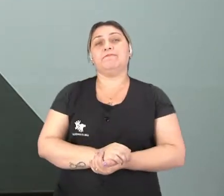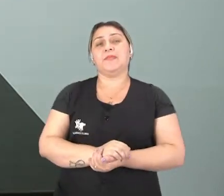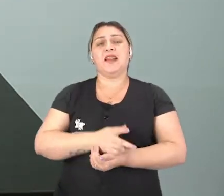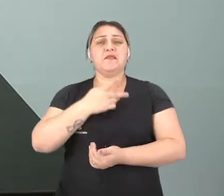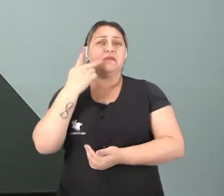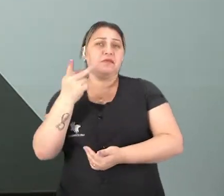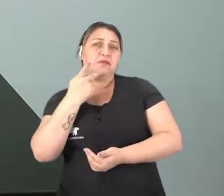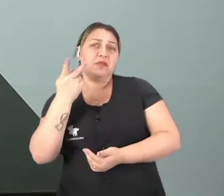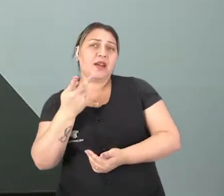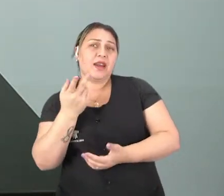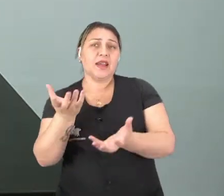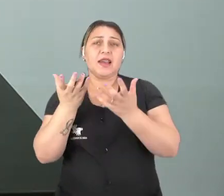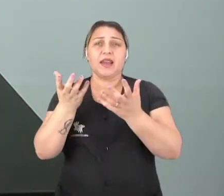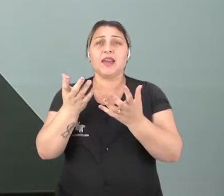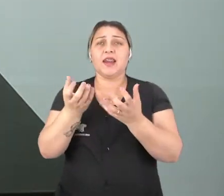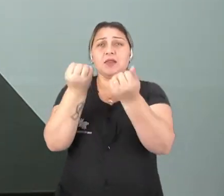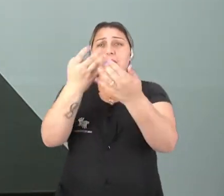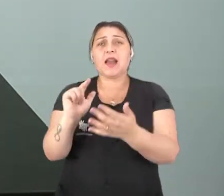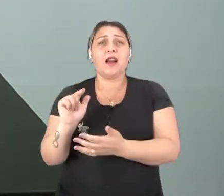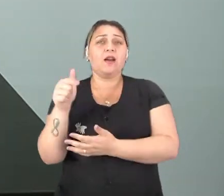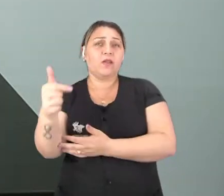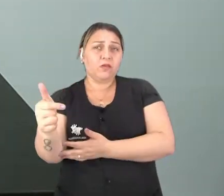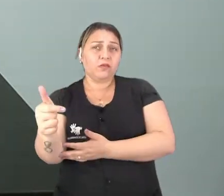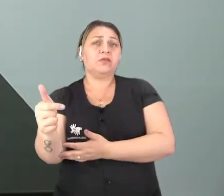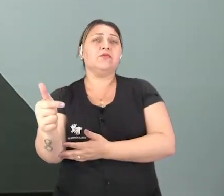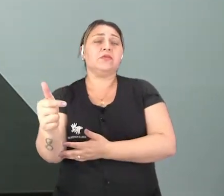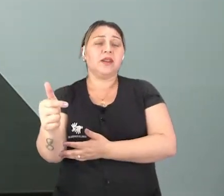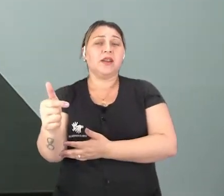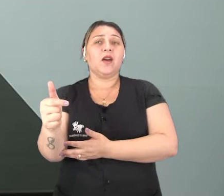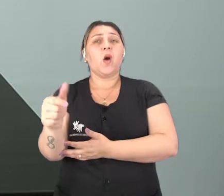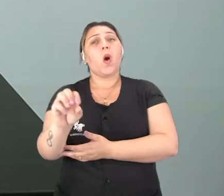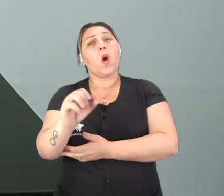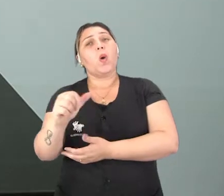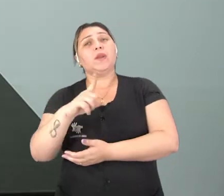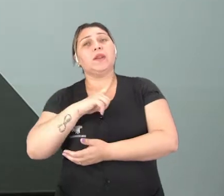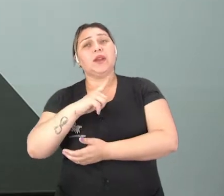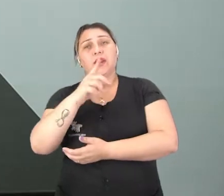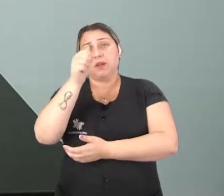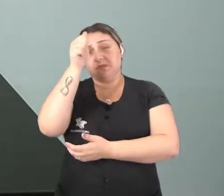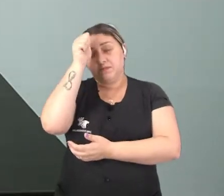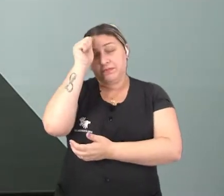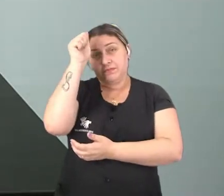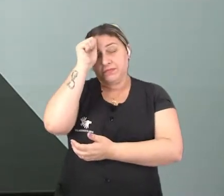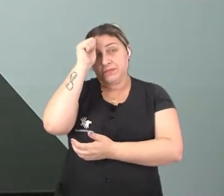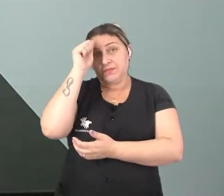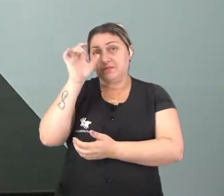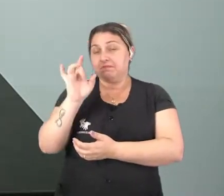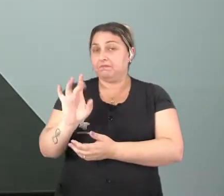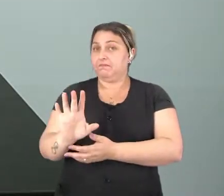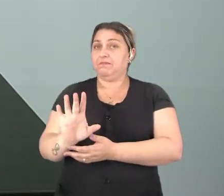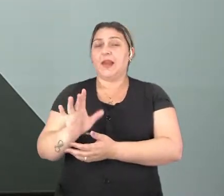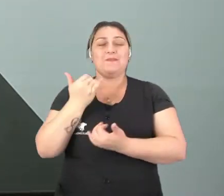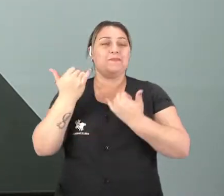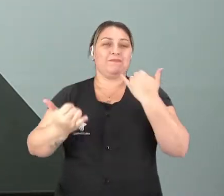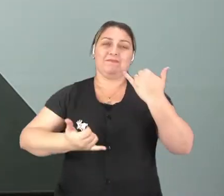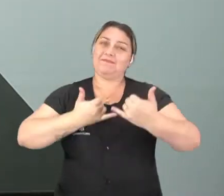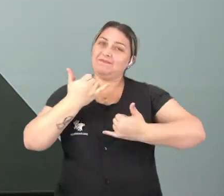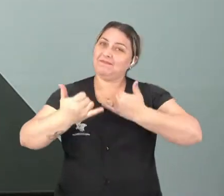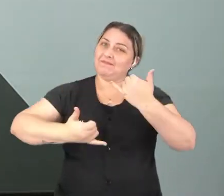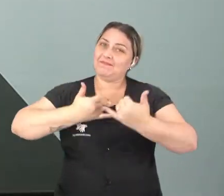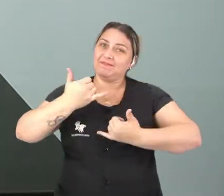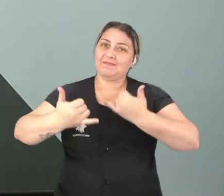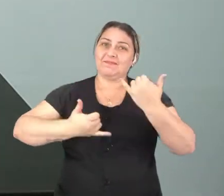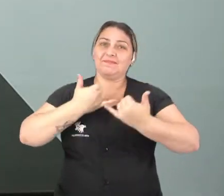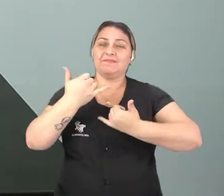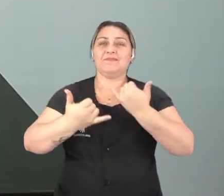fala uma coisa querendo dizer outra, ou tem autor que prefere ir mesmo na brincadeira,